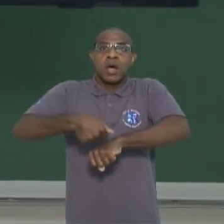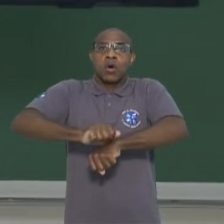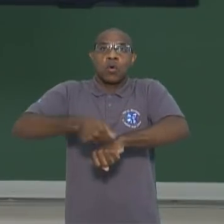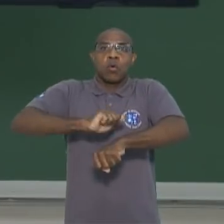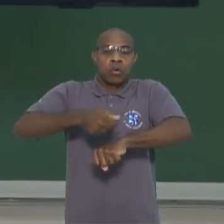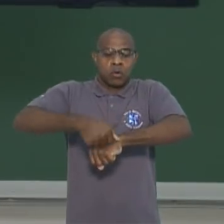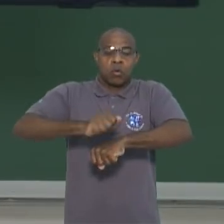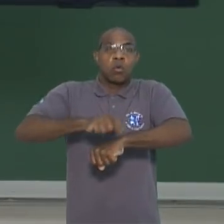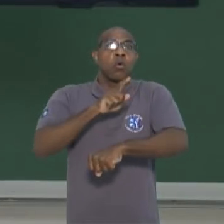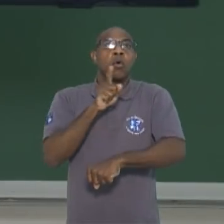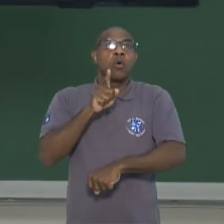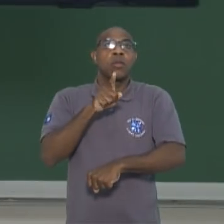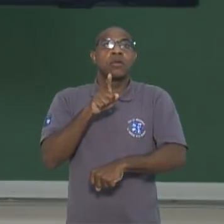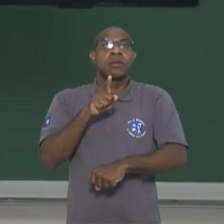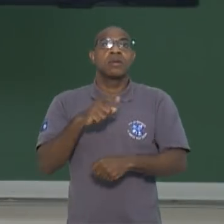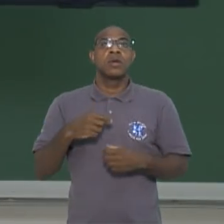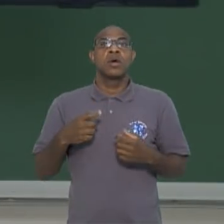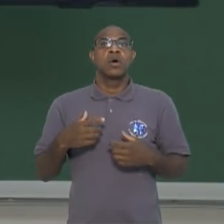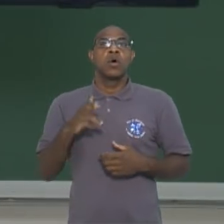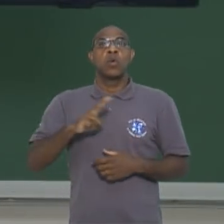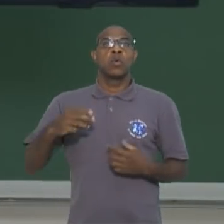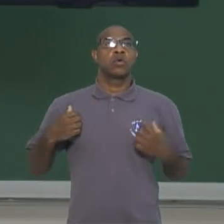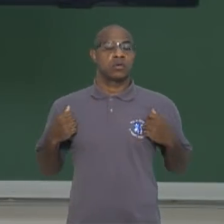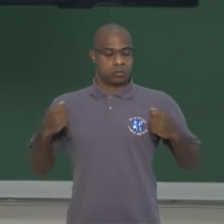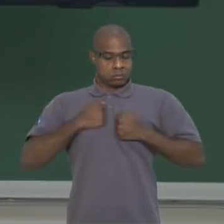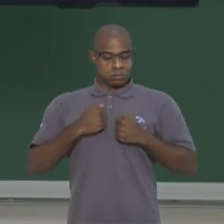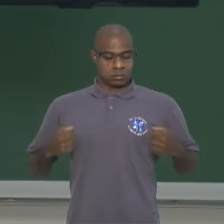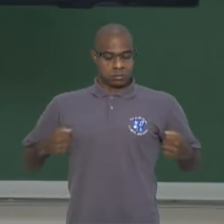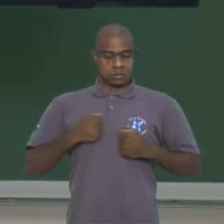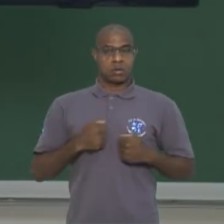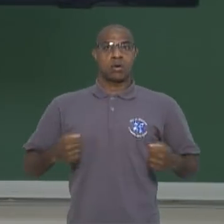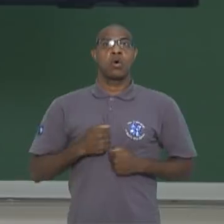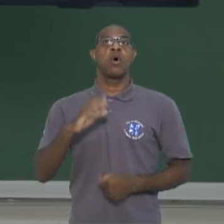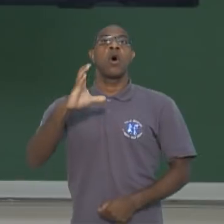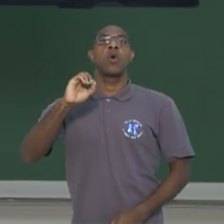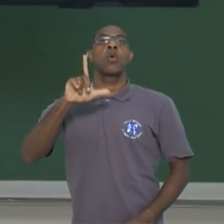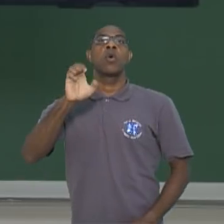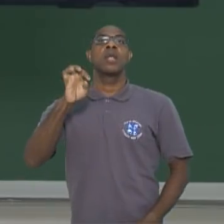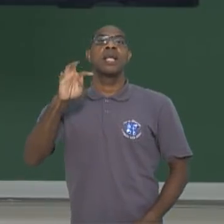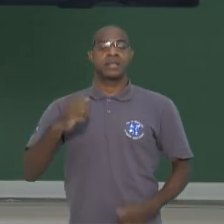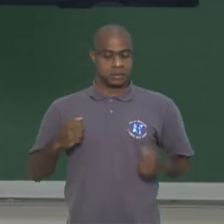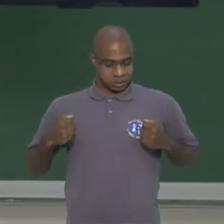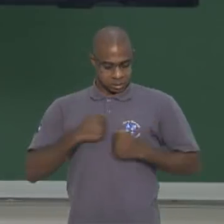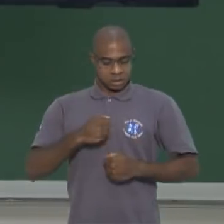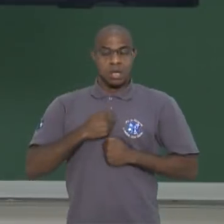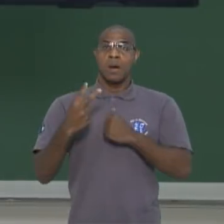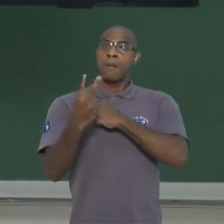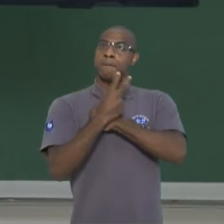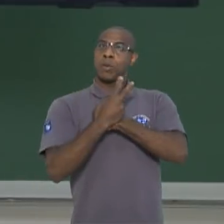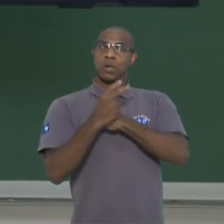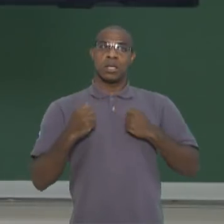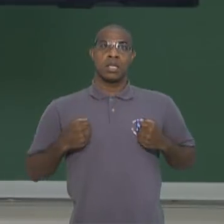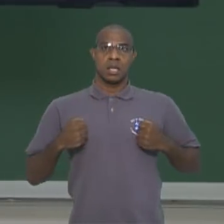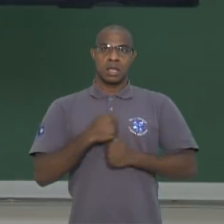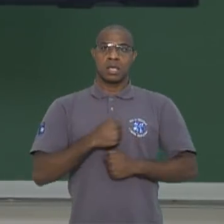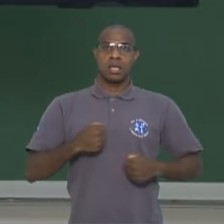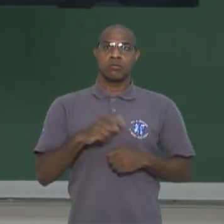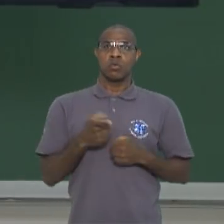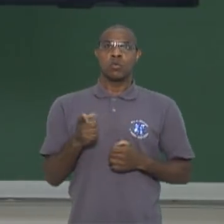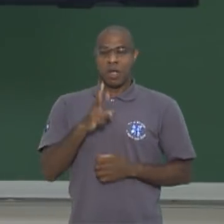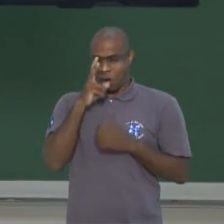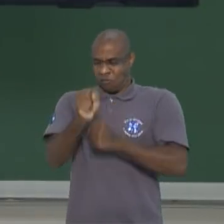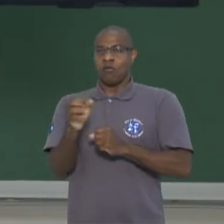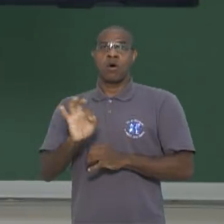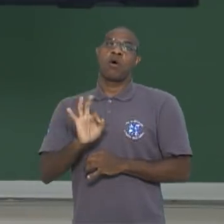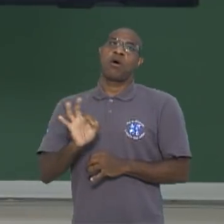fios, né? Eles usam um colete de malha de proteção, só que já um colete que protege, mas não tem uma proteção tão efetiva